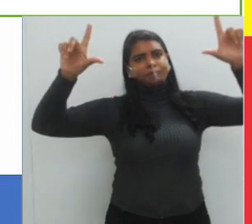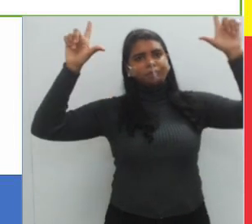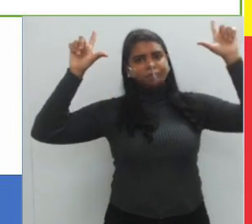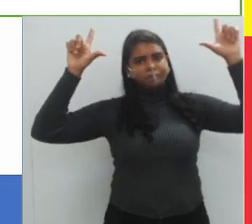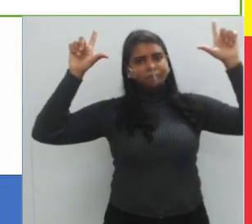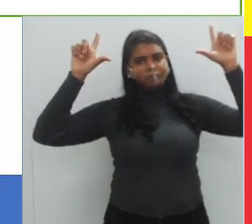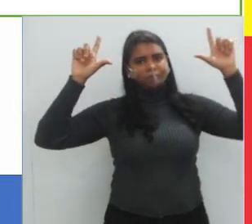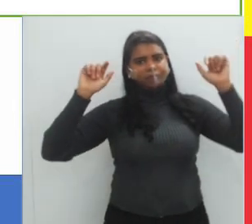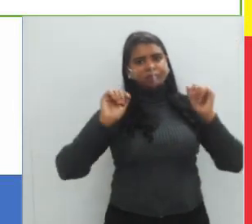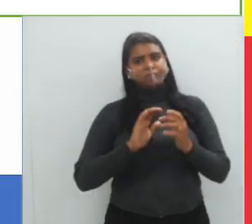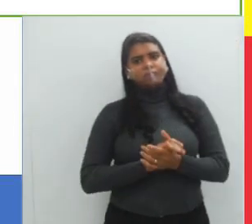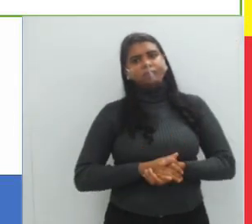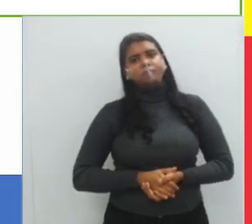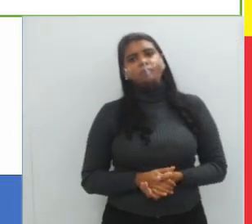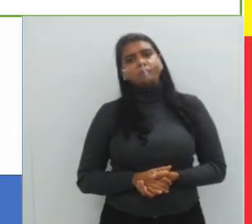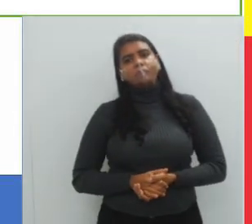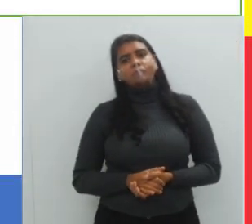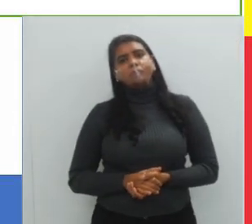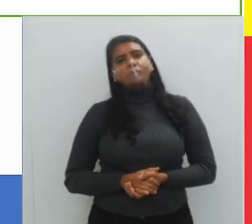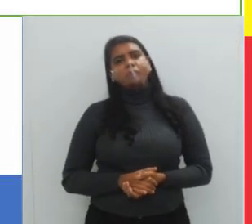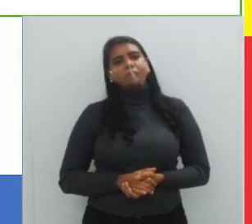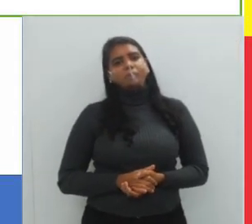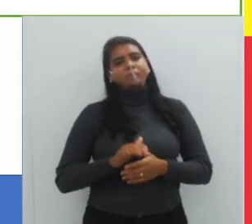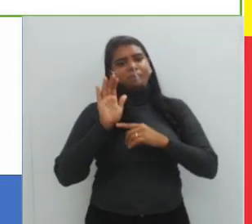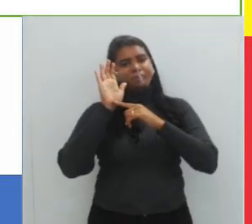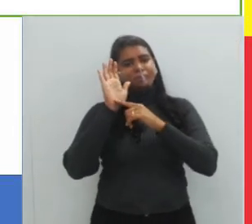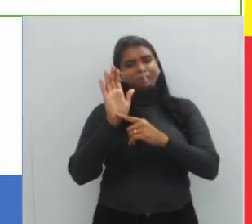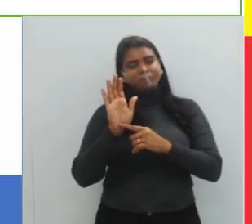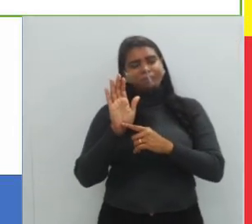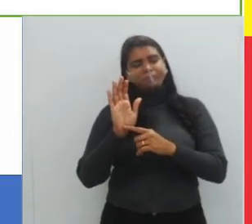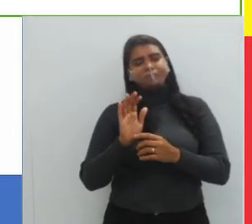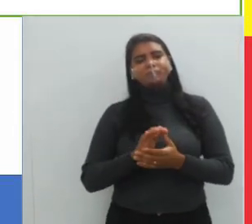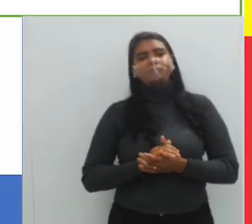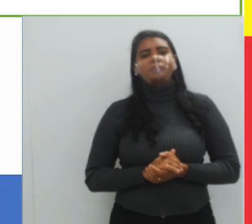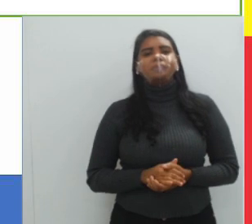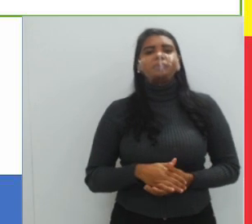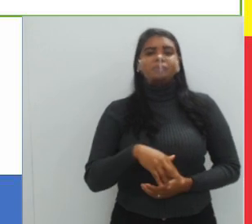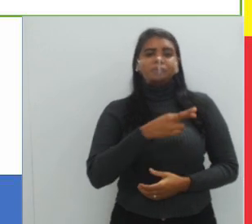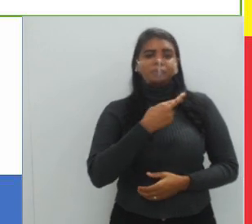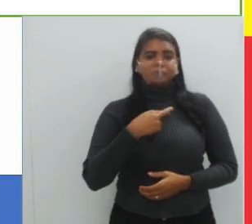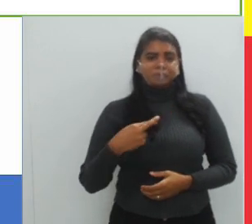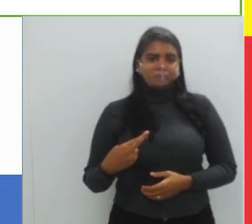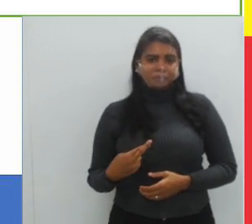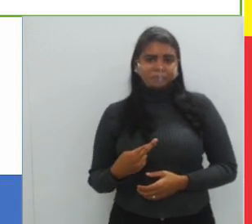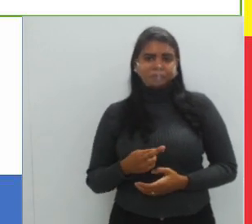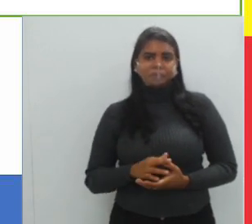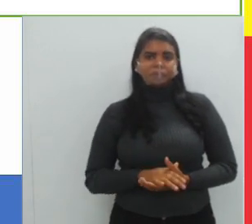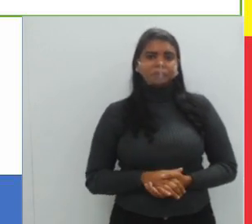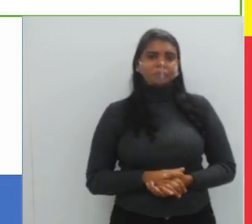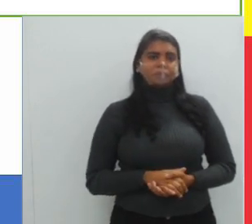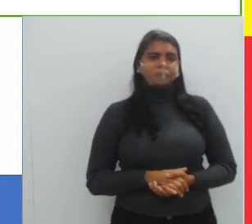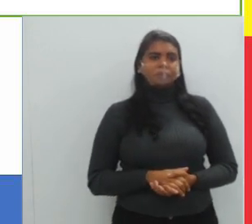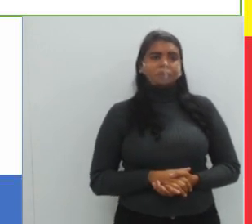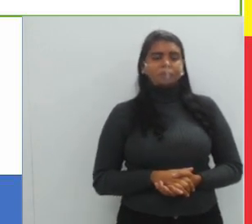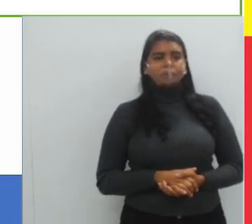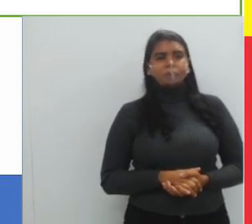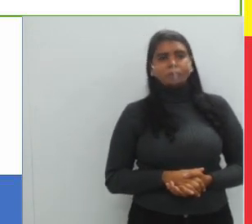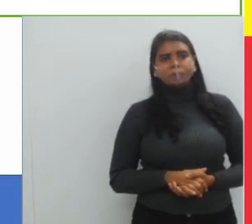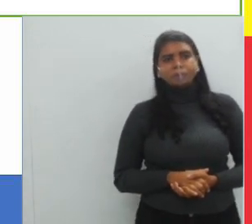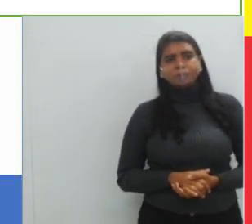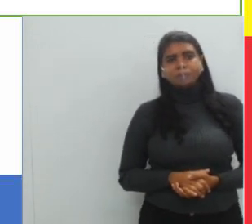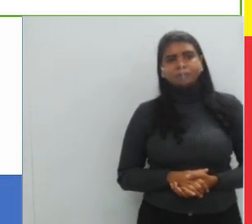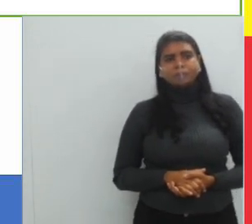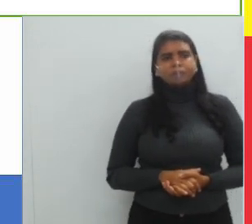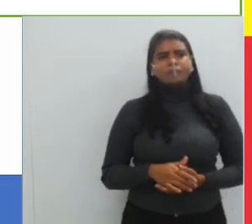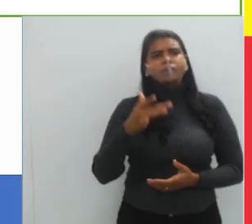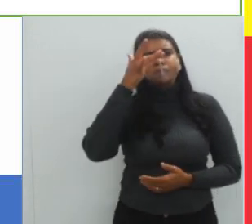tela o ponto melhor. Se outrora eu mostrei a questão dos símbolos religiosos, o símbolo, e vejam